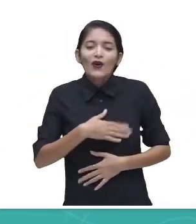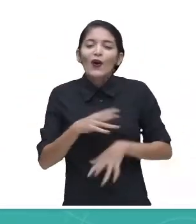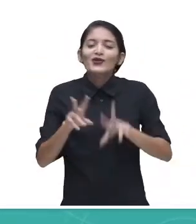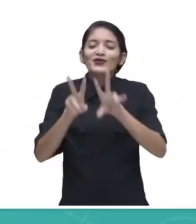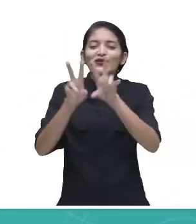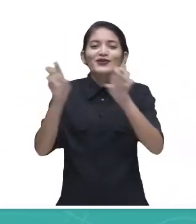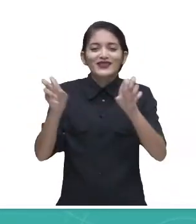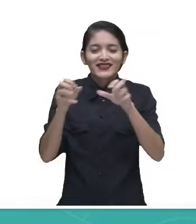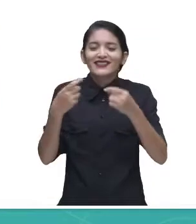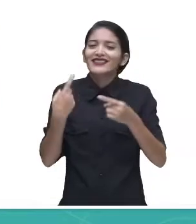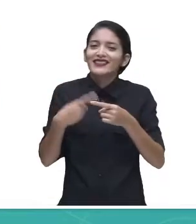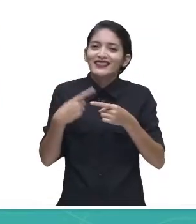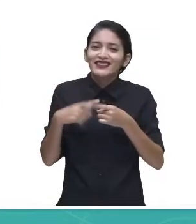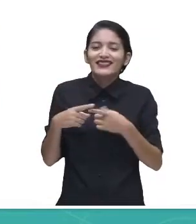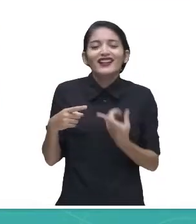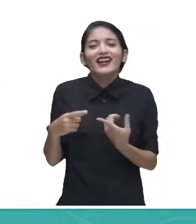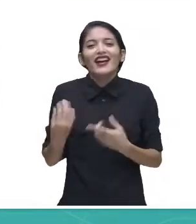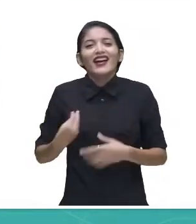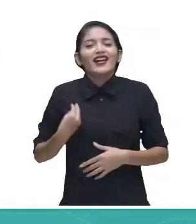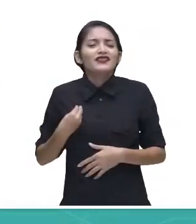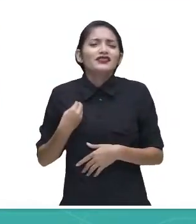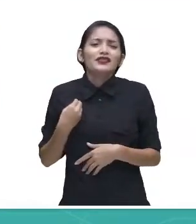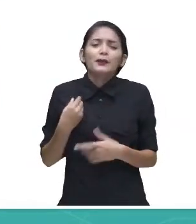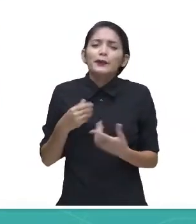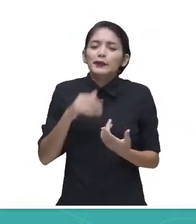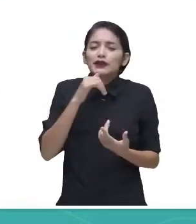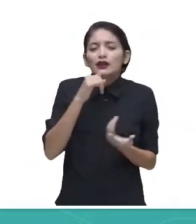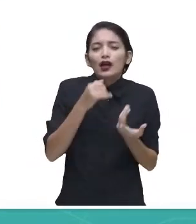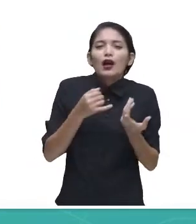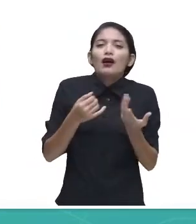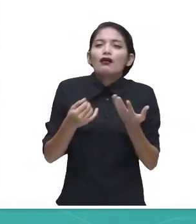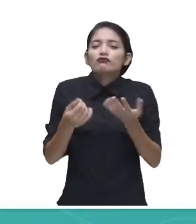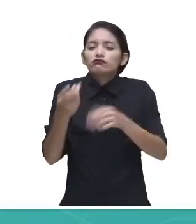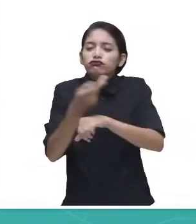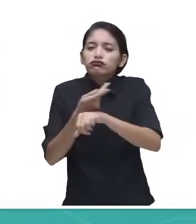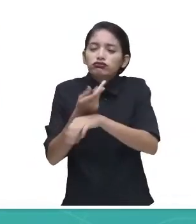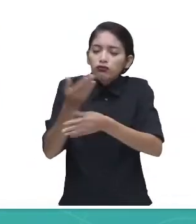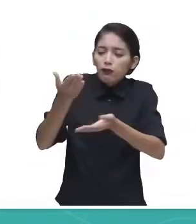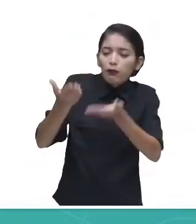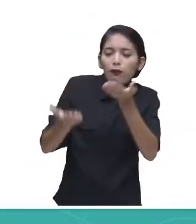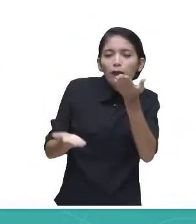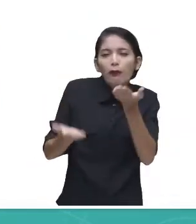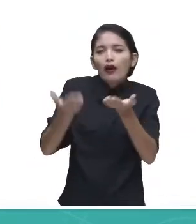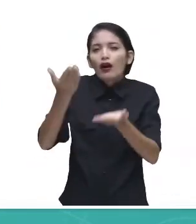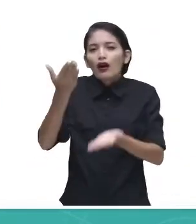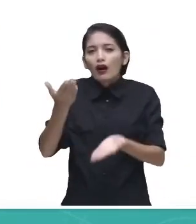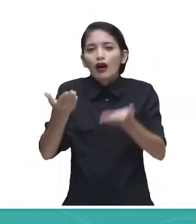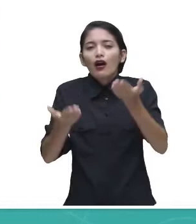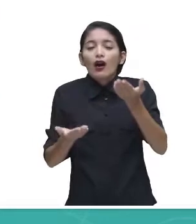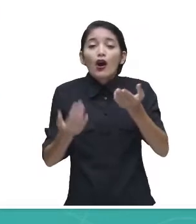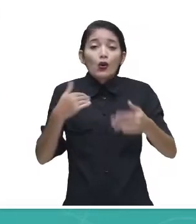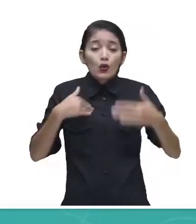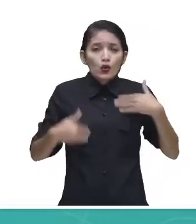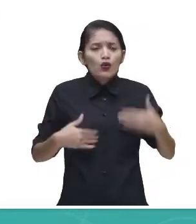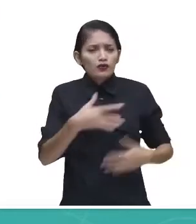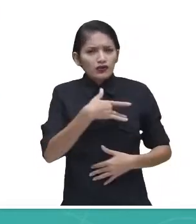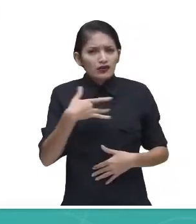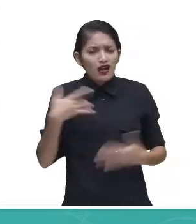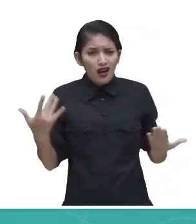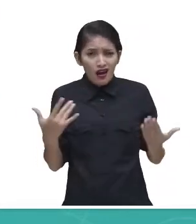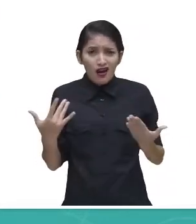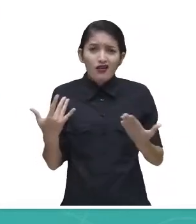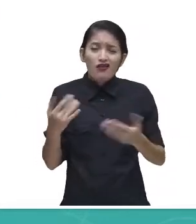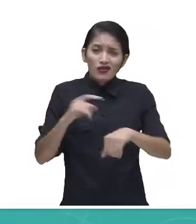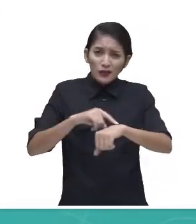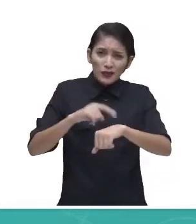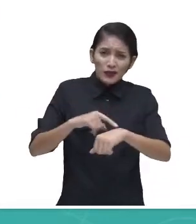assunto, porque a gente vive procurando equilíbrio, a gente vive procurando um corpo saudável. Ainda mais esses tempos que nós